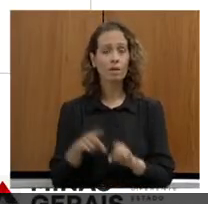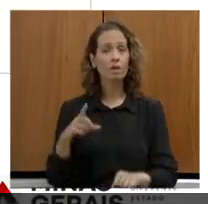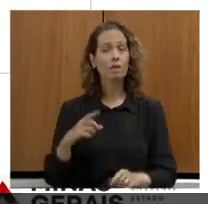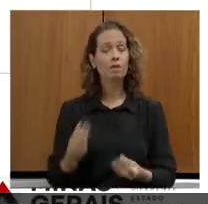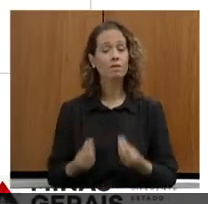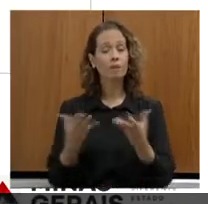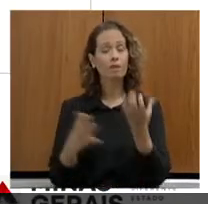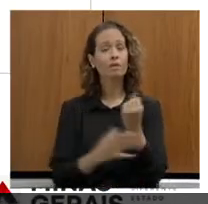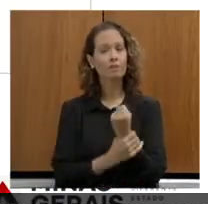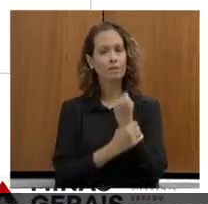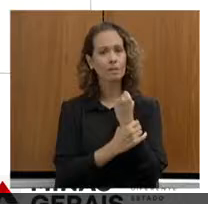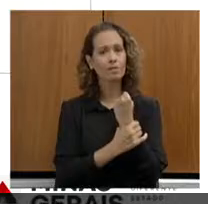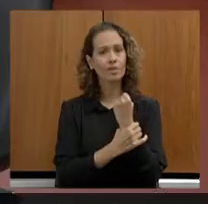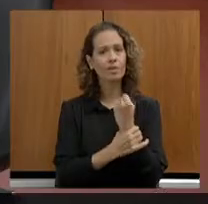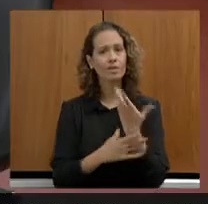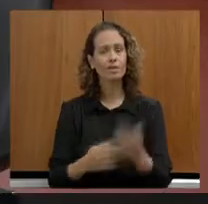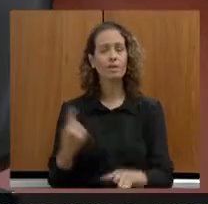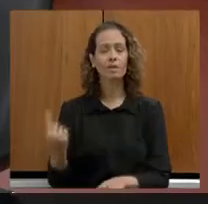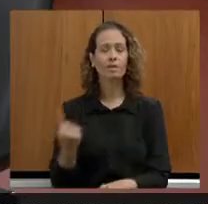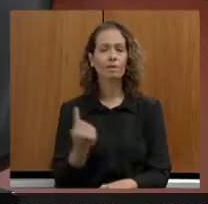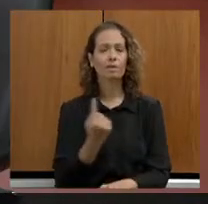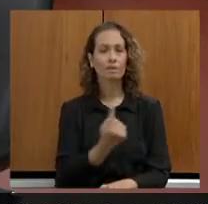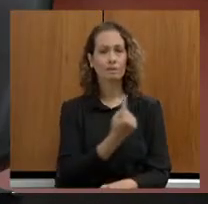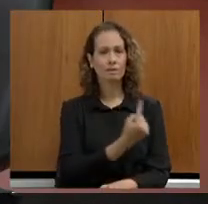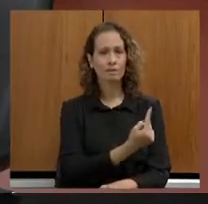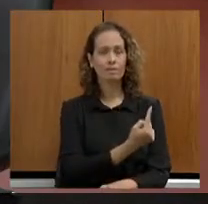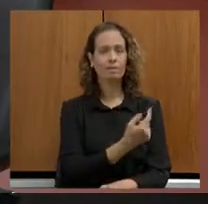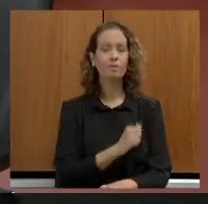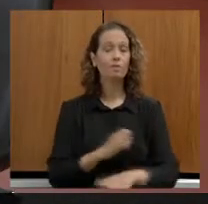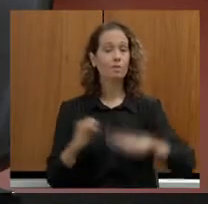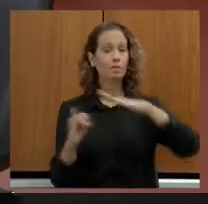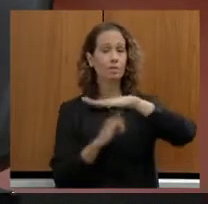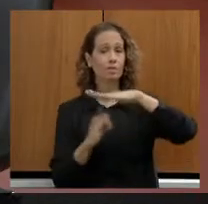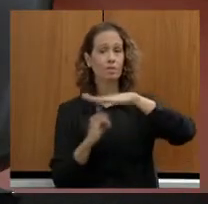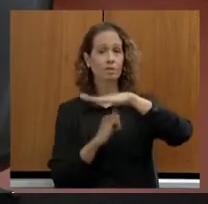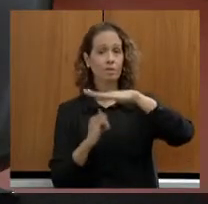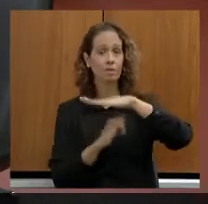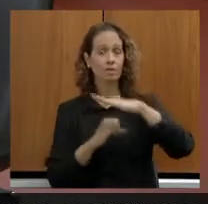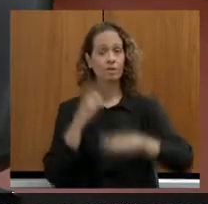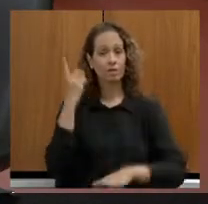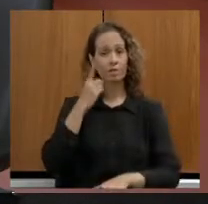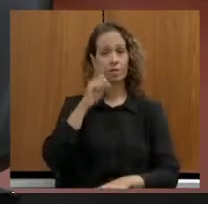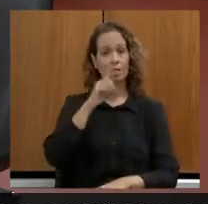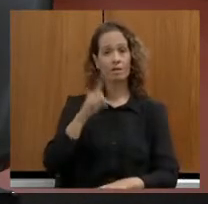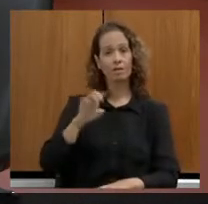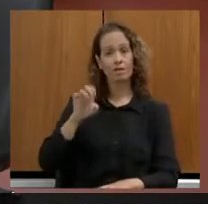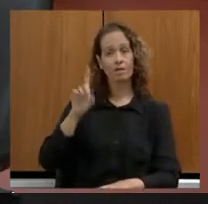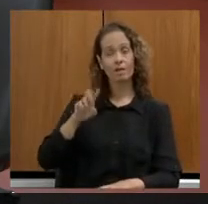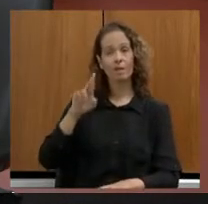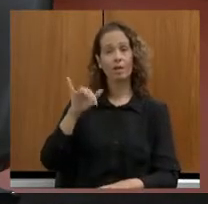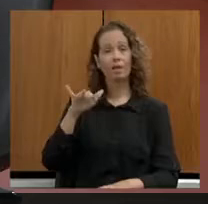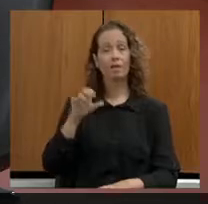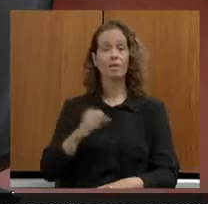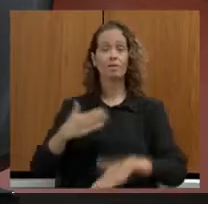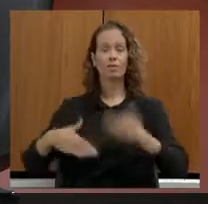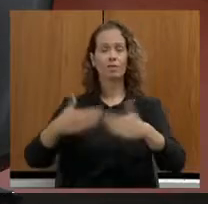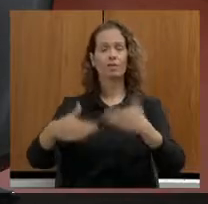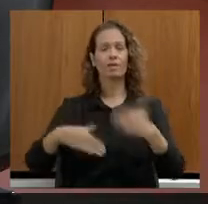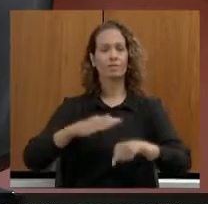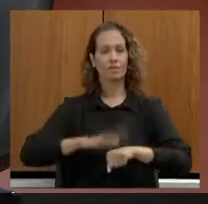segurança é a cada uma dessas dessas instituições na Deputado José Reis a tranquilidade no processo de execução